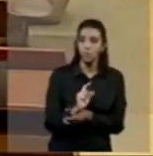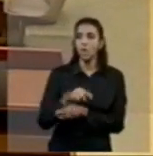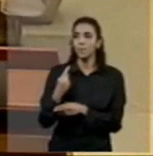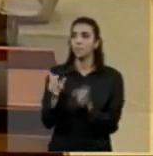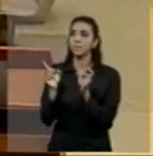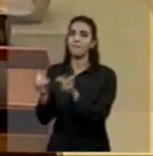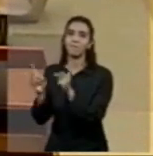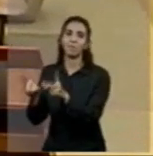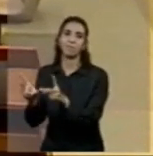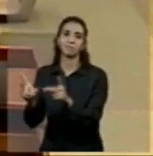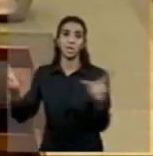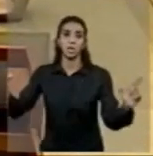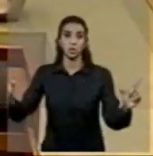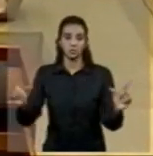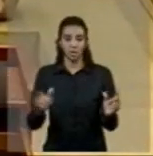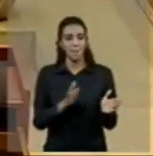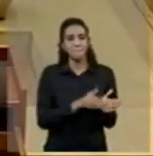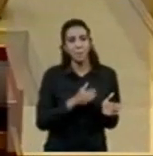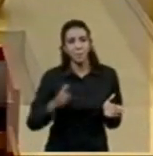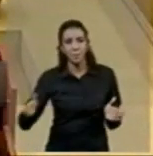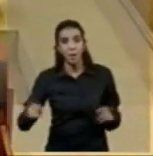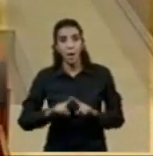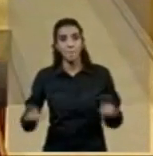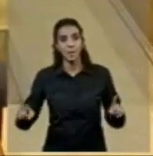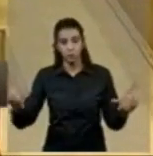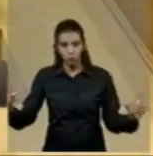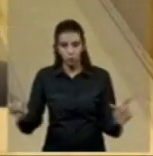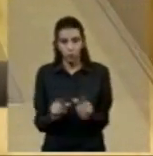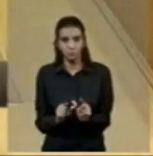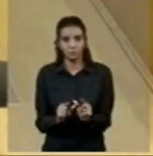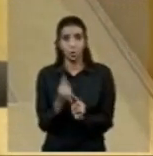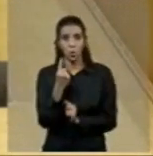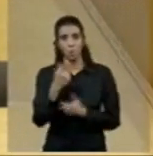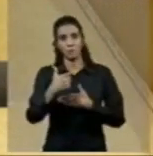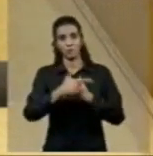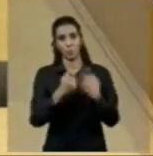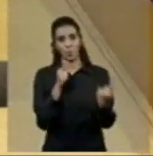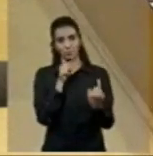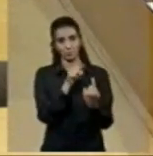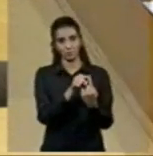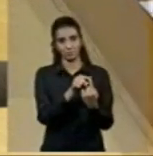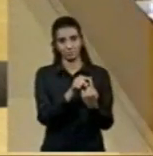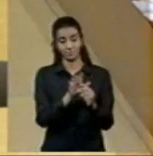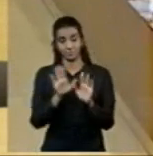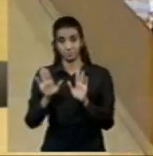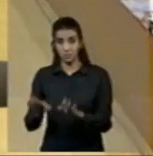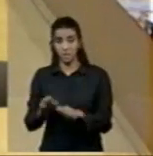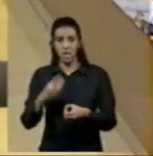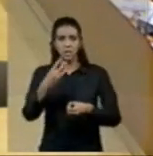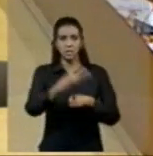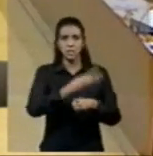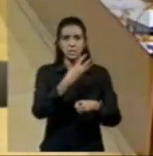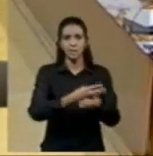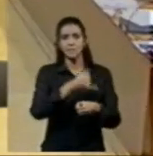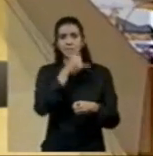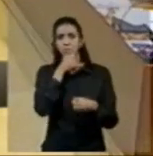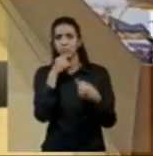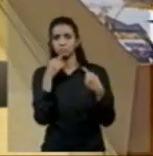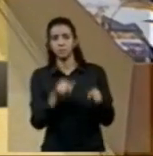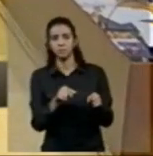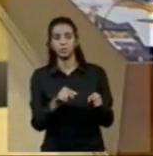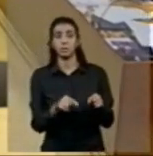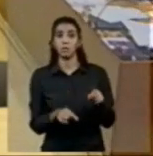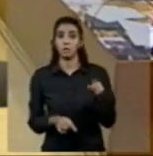comercialize a celulose. Nenhuma terceirização pugnada, nenhuma